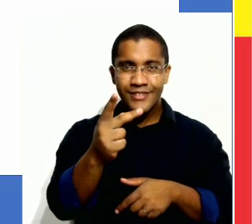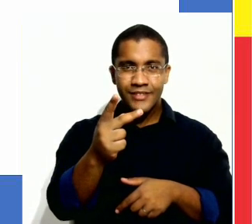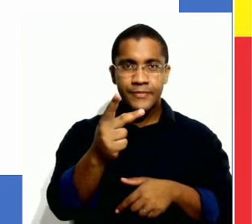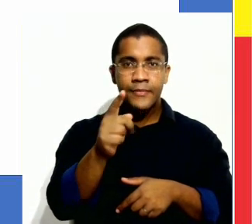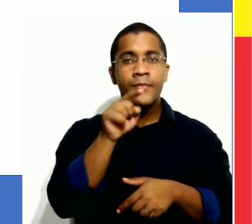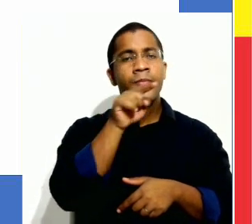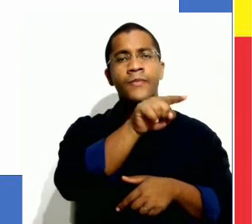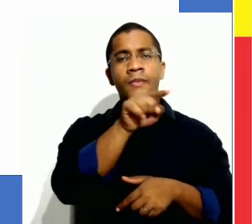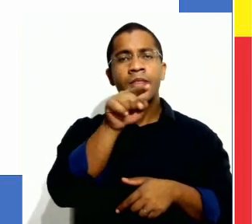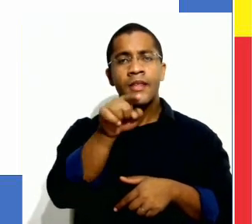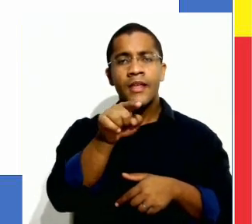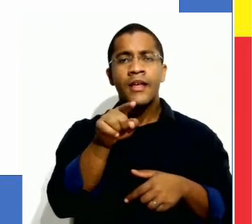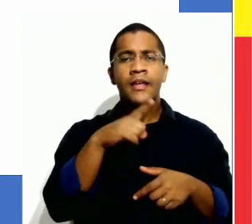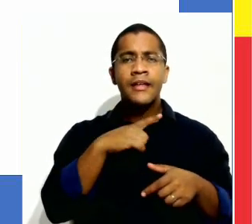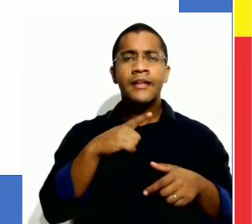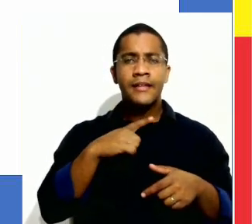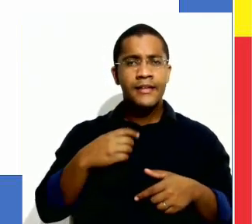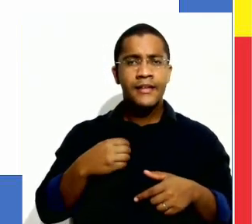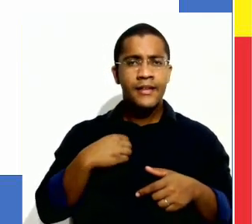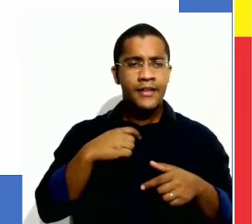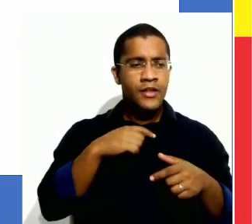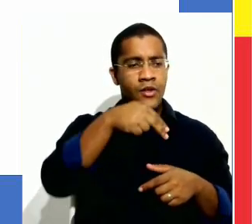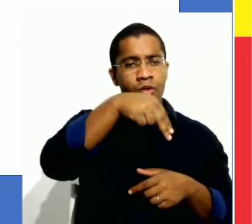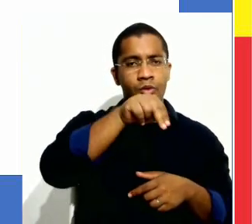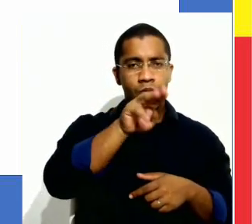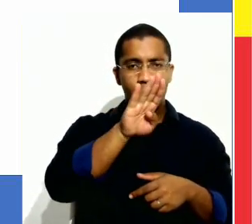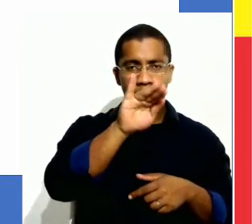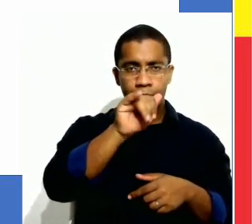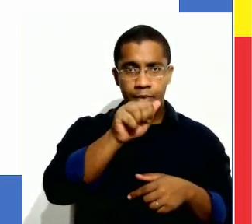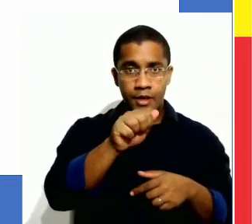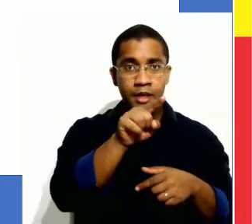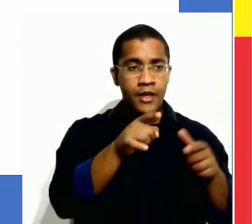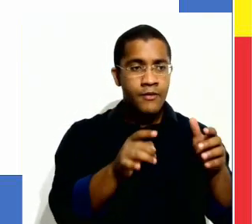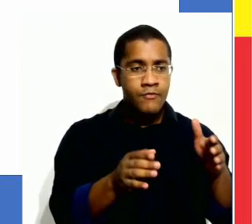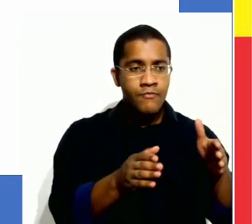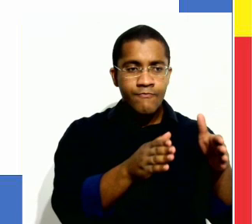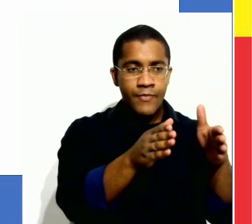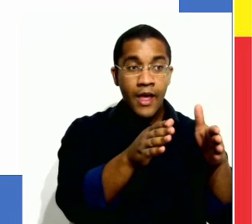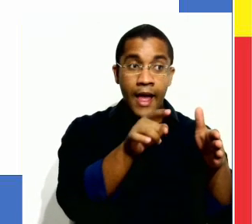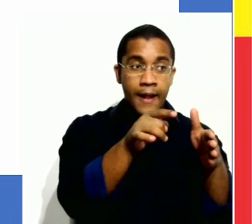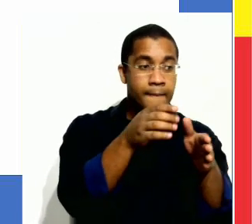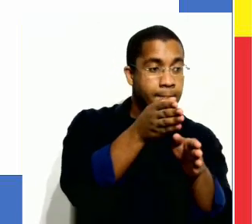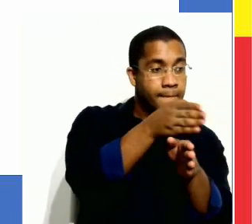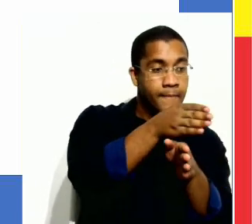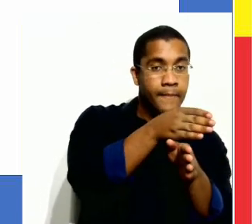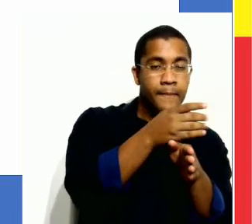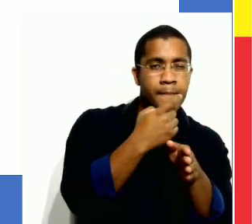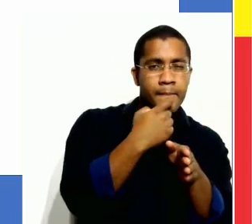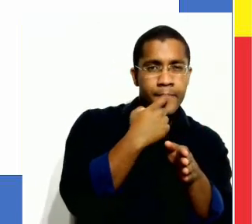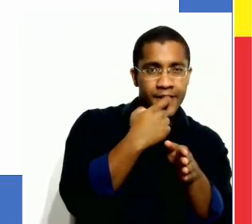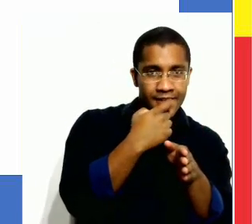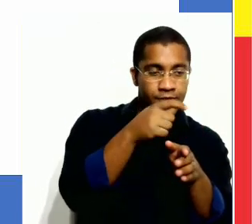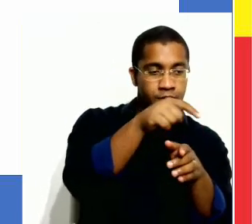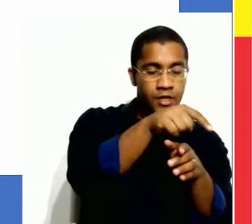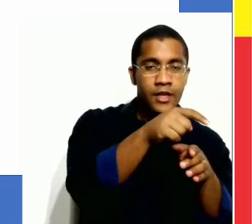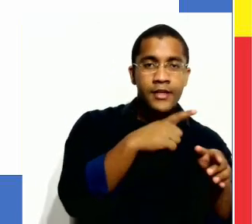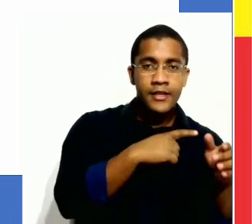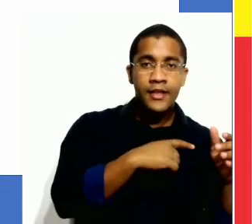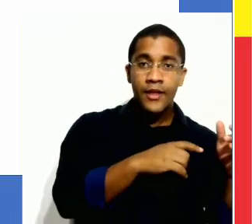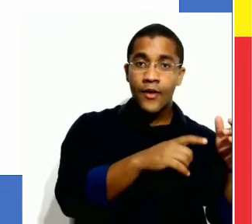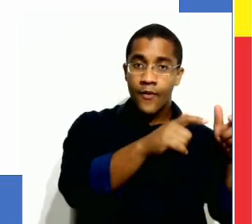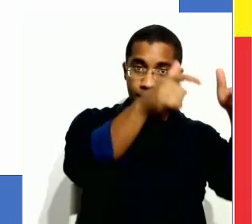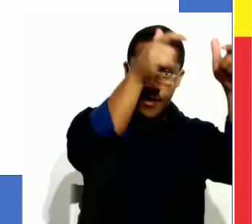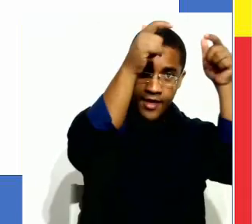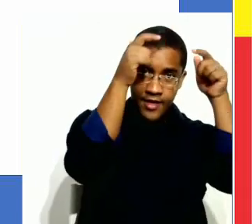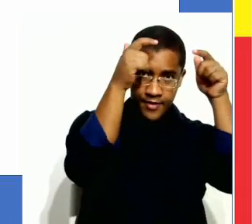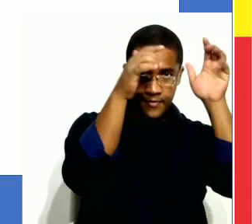comunidades núbias que habitavam ao longo da margem do Nilo sob o poder de um rei. Surgiu então o reino de